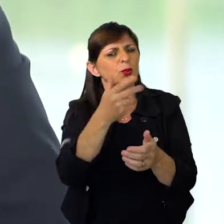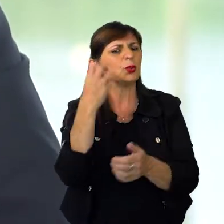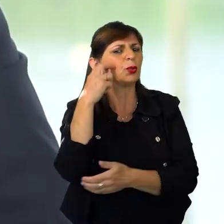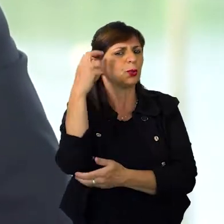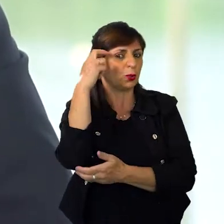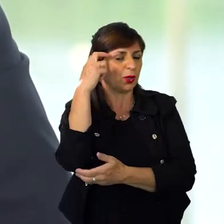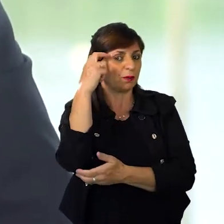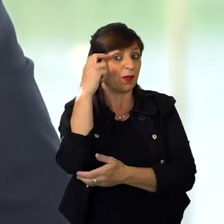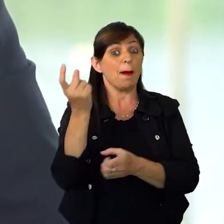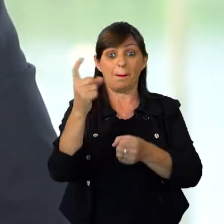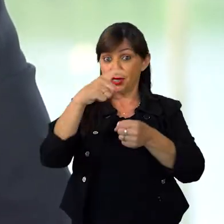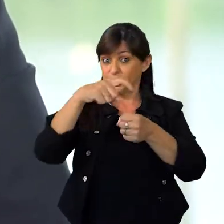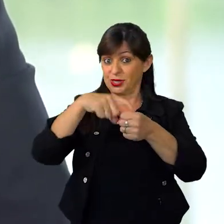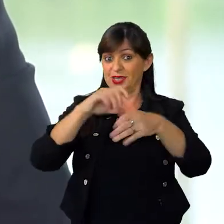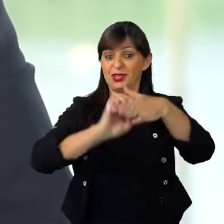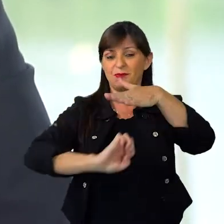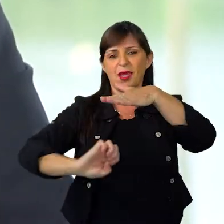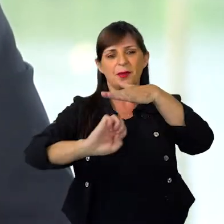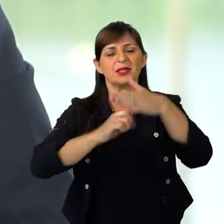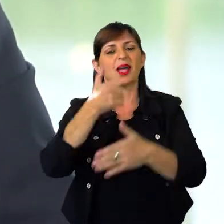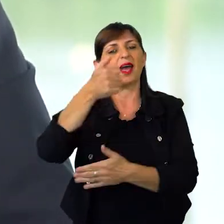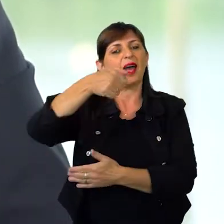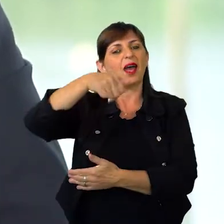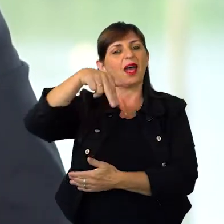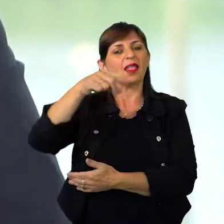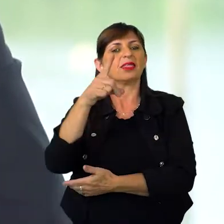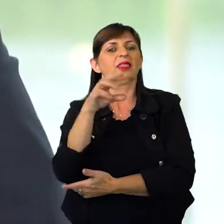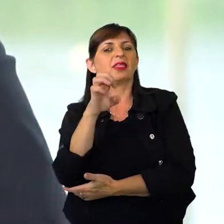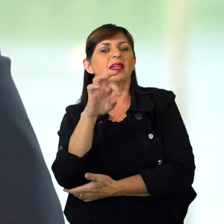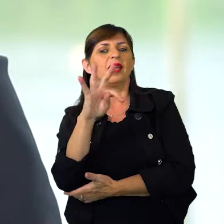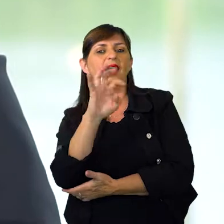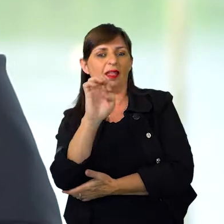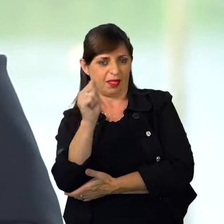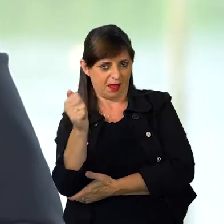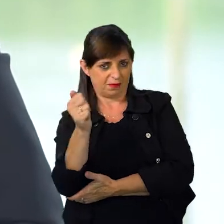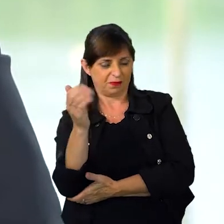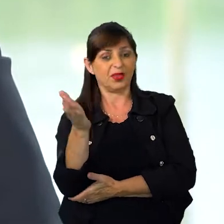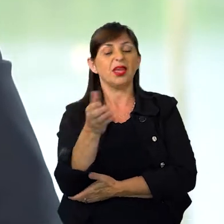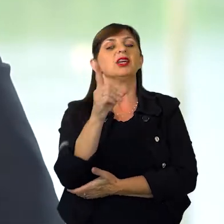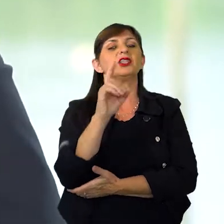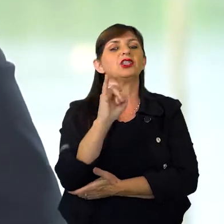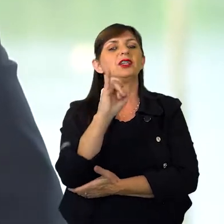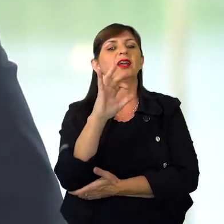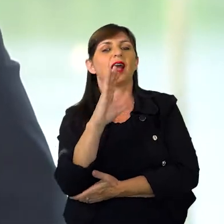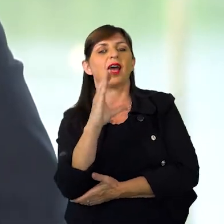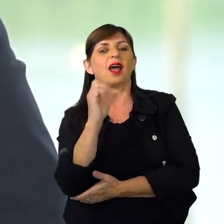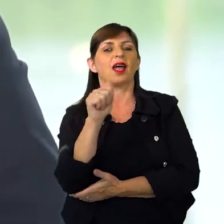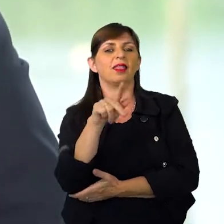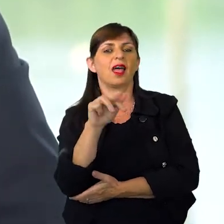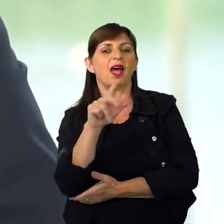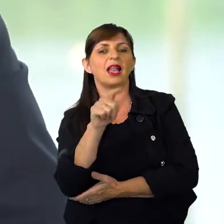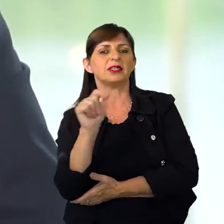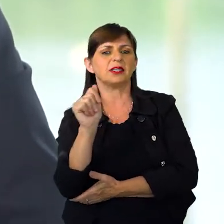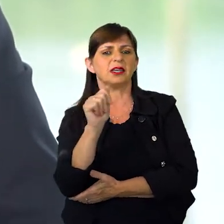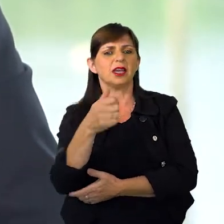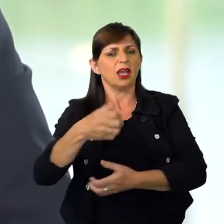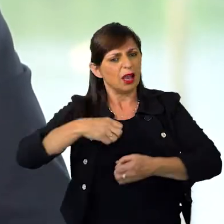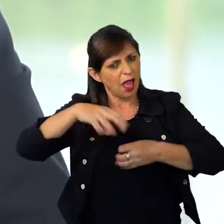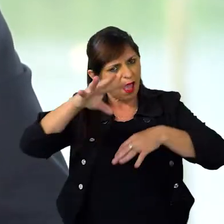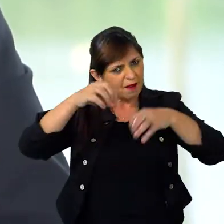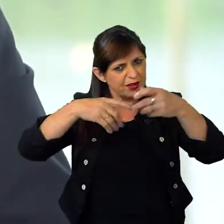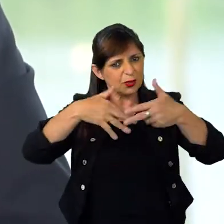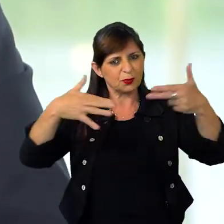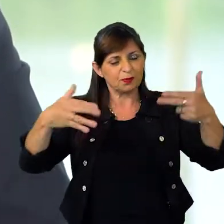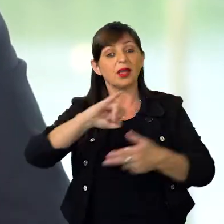de cultura conta com o patrocínio das seguintes empresas Andressa mineração concreto e argamassa de canales ia